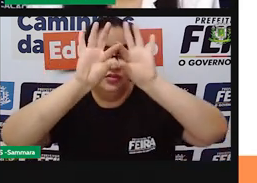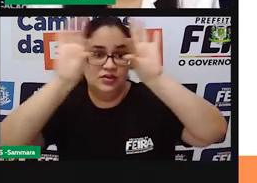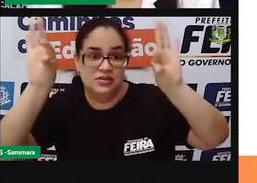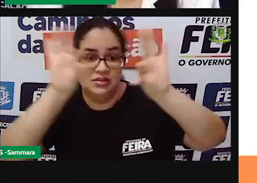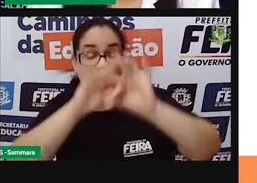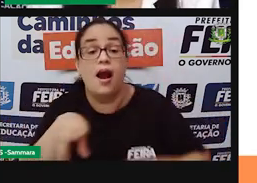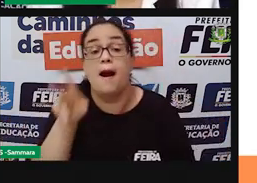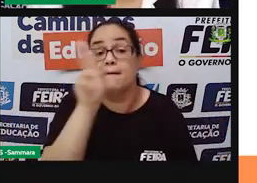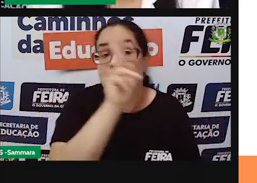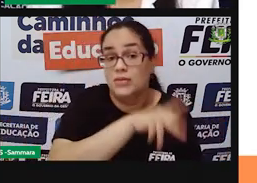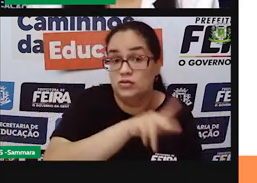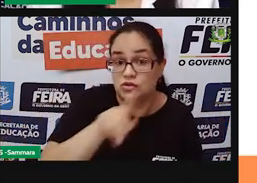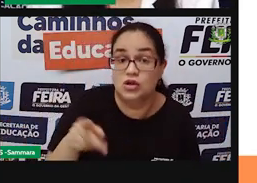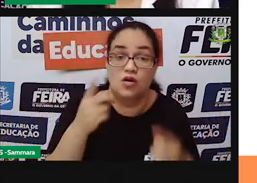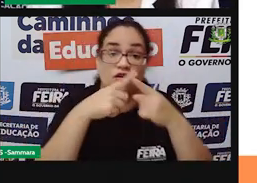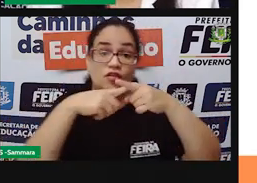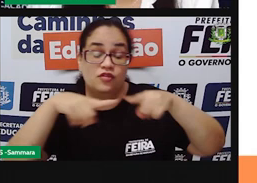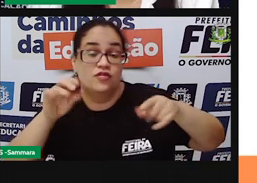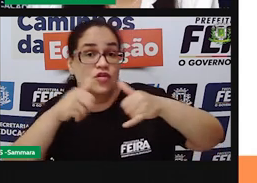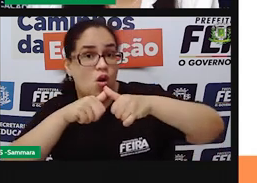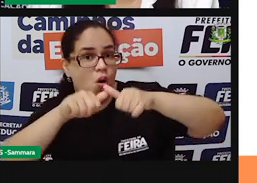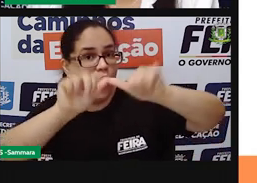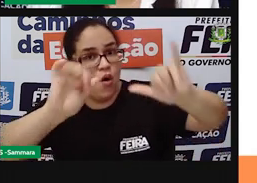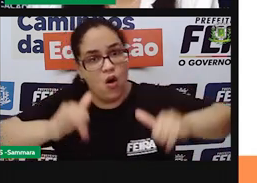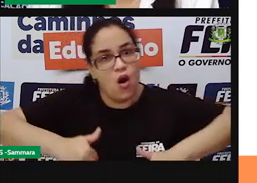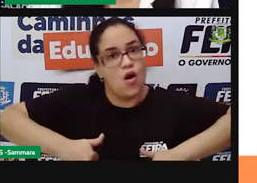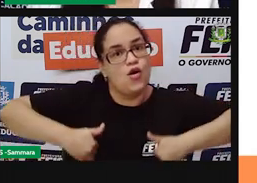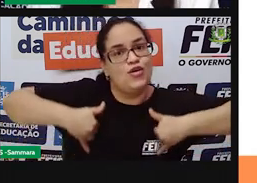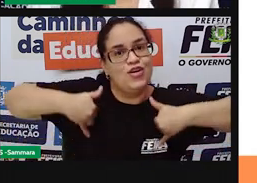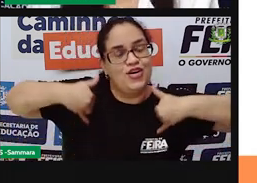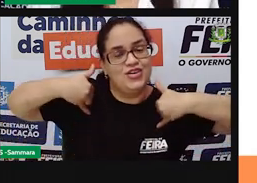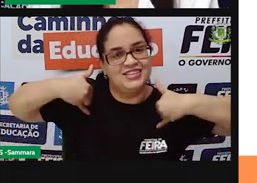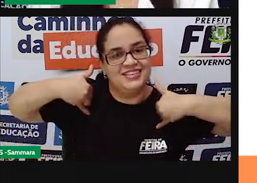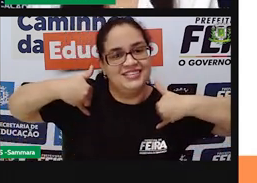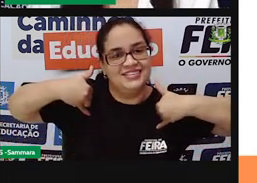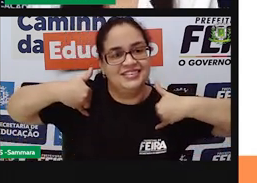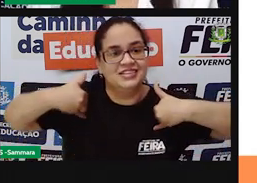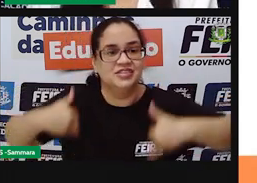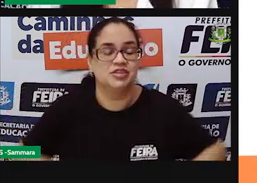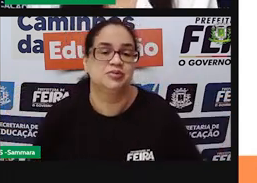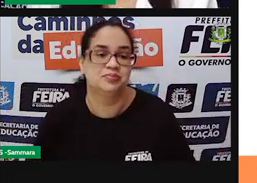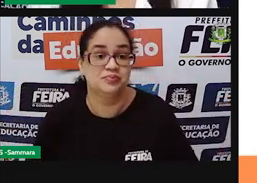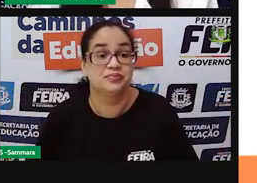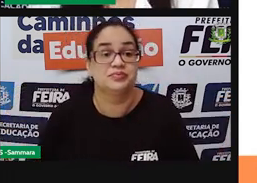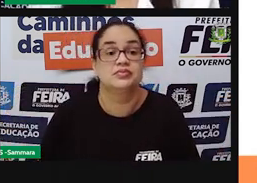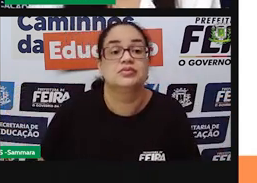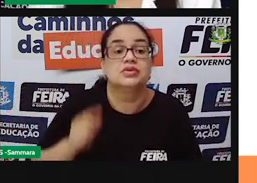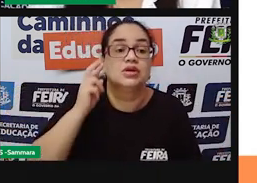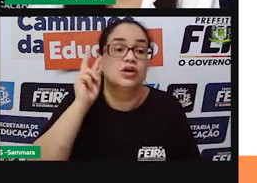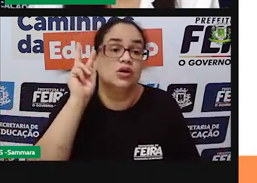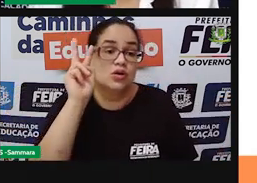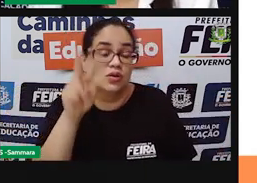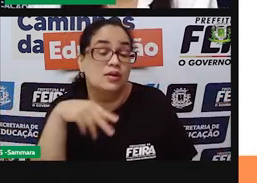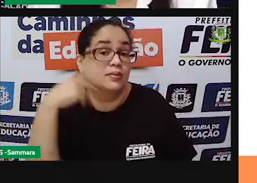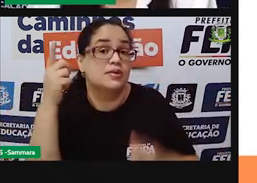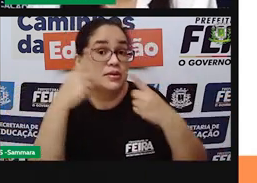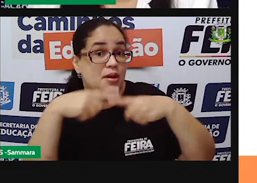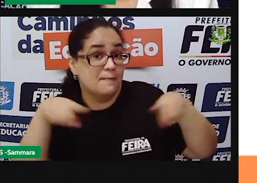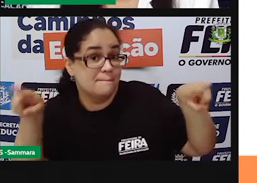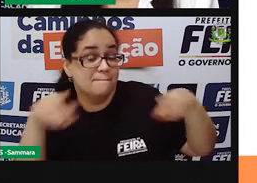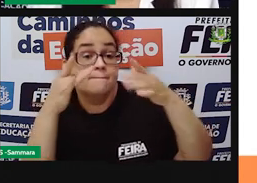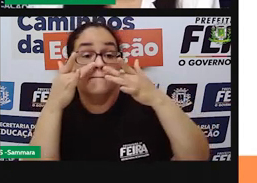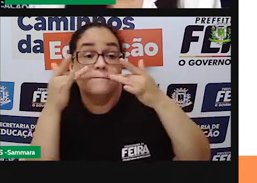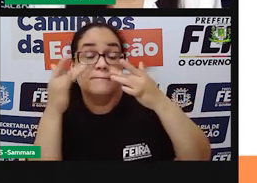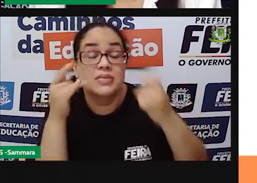A professora do coral ficou orgulhosa. Ó, depois da apresentação